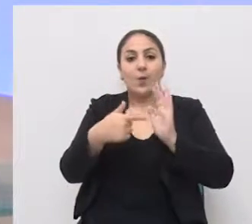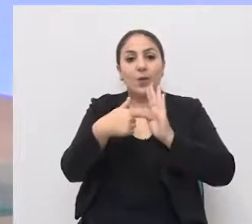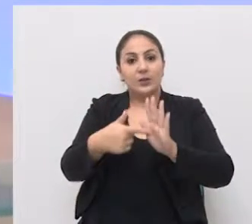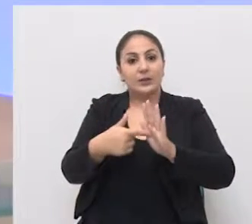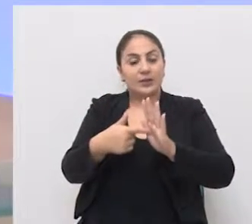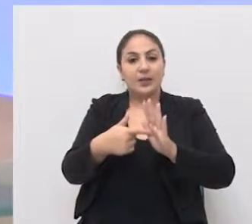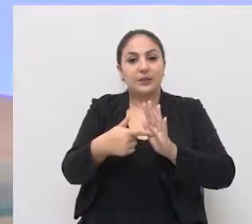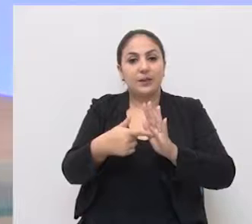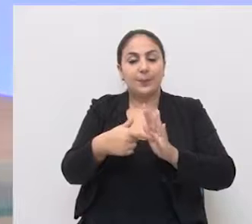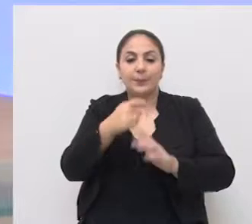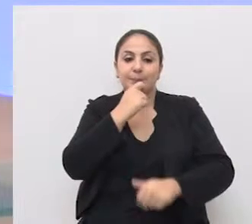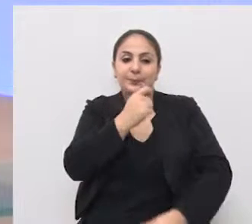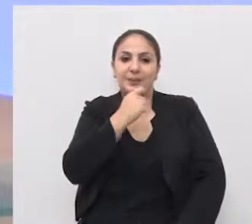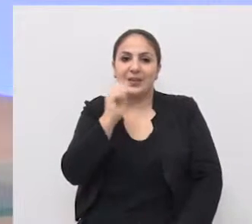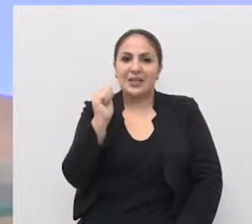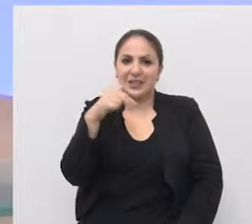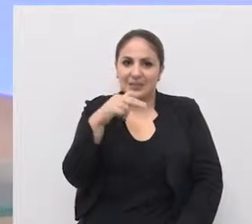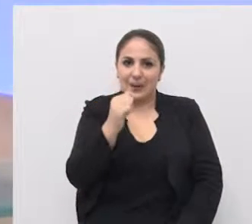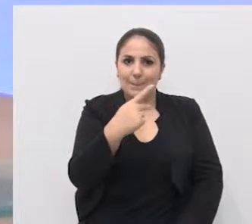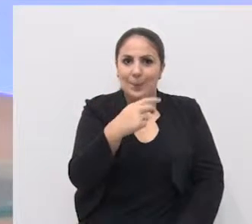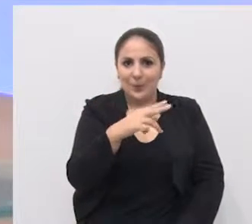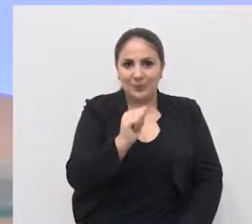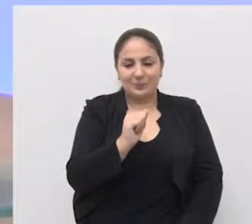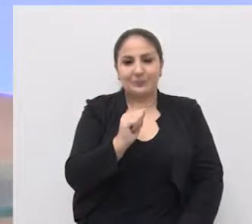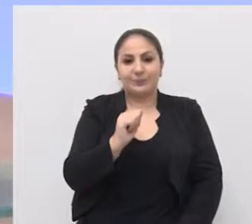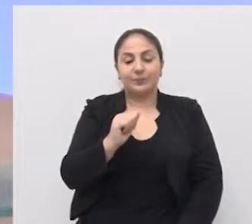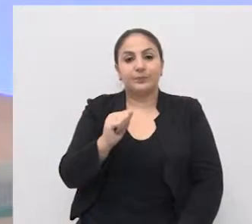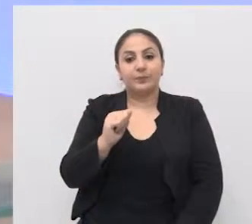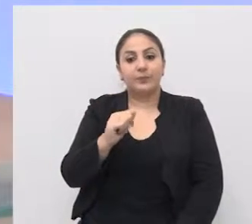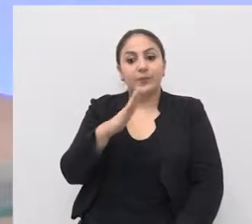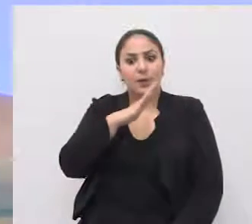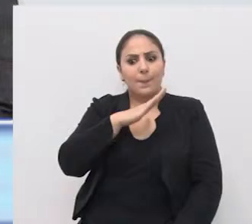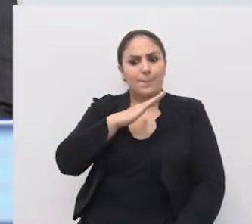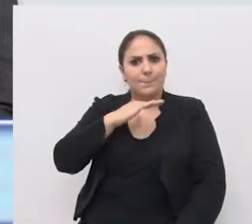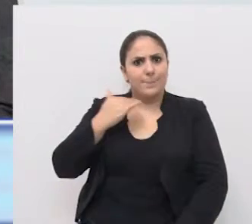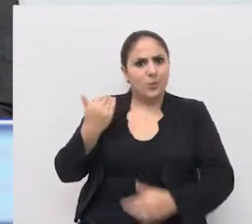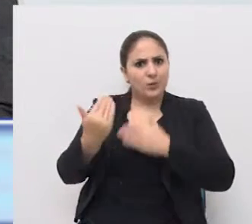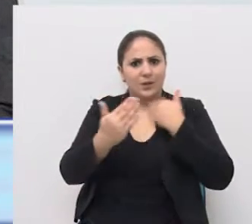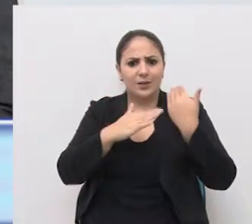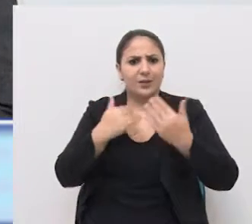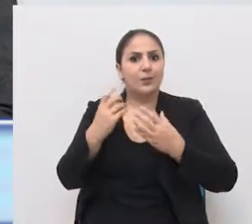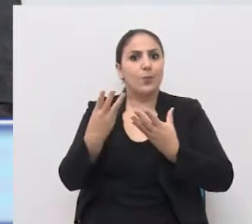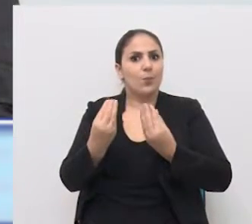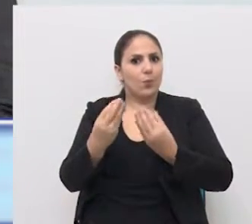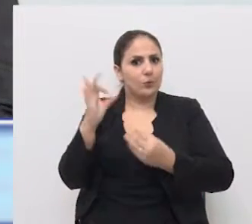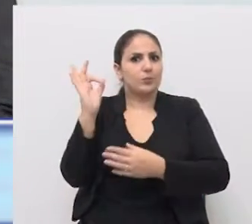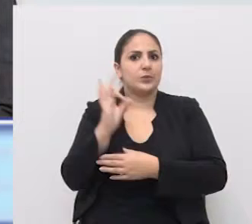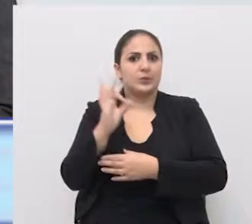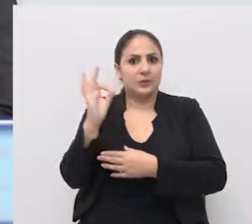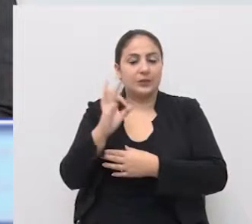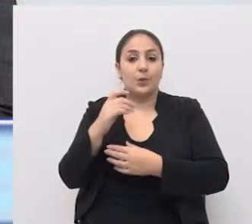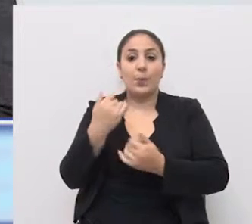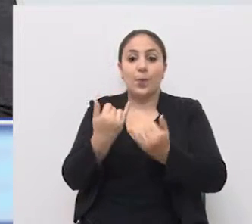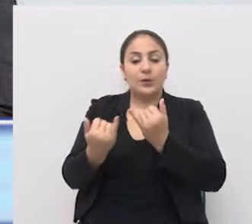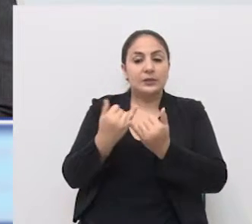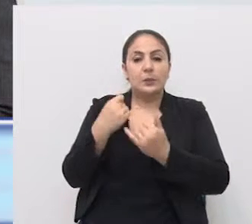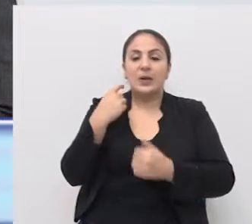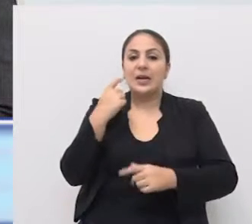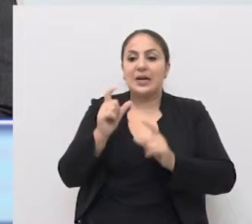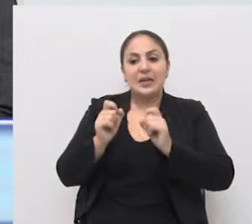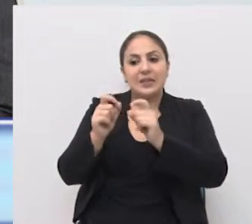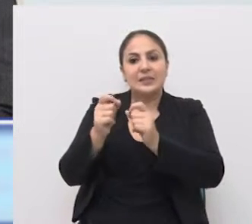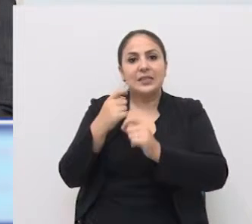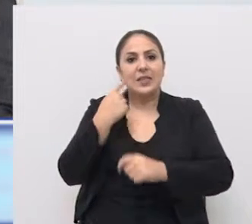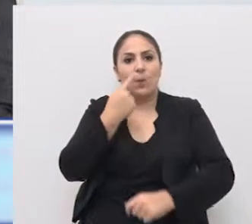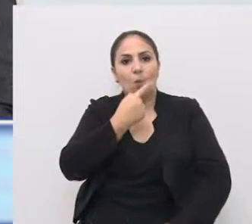do programa apresentado pela jornalista Ana Paula Koenemann. A mortalidade é muito alta nos casos de